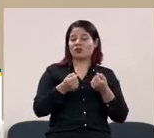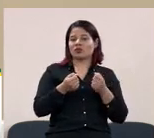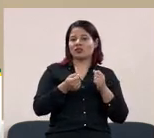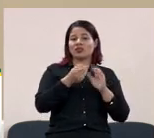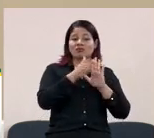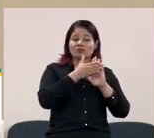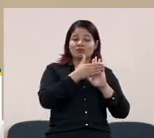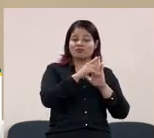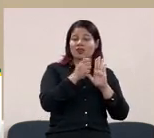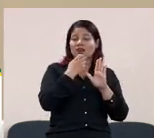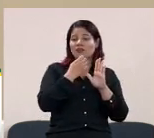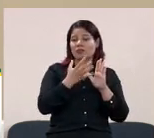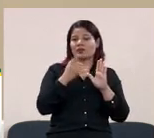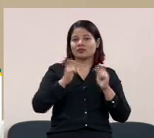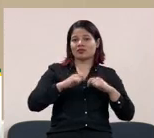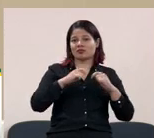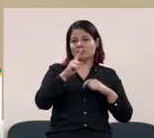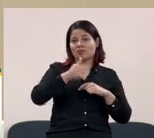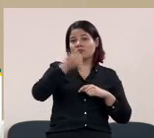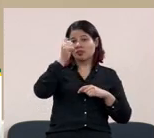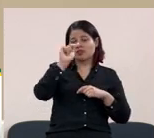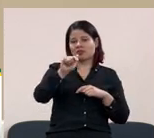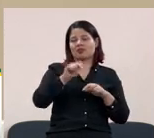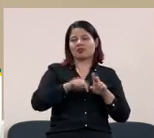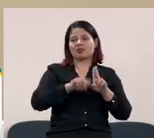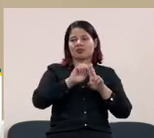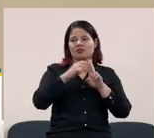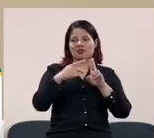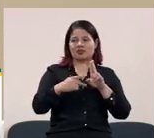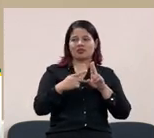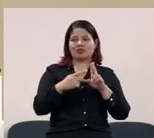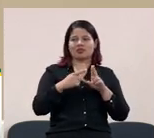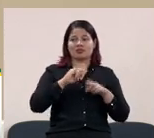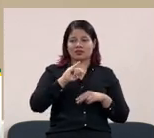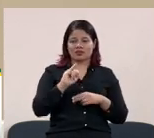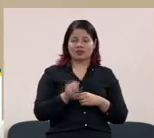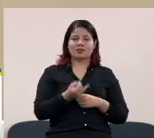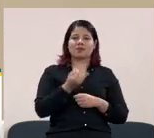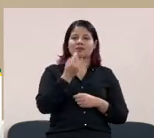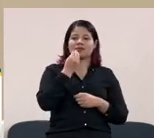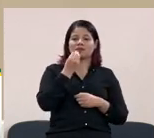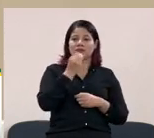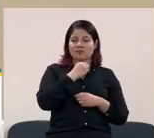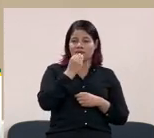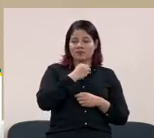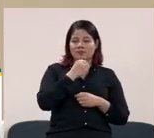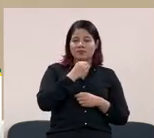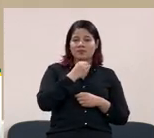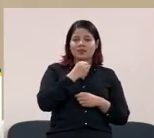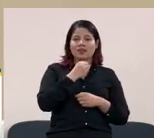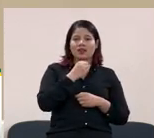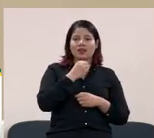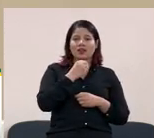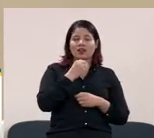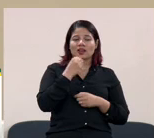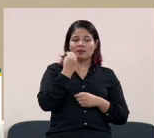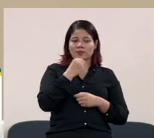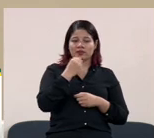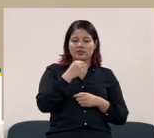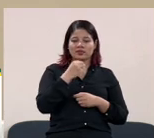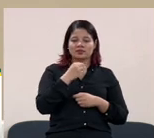deixa a proposta ainda mais pertinente. Eu gostaria de aproveitar a fala, enquanto não há... Me conceda uma